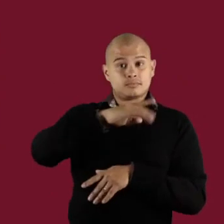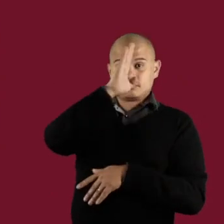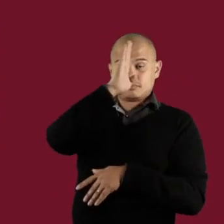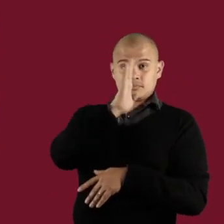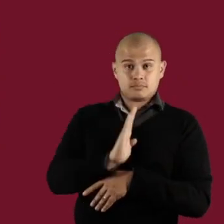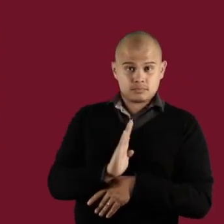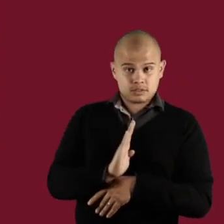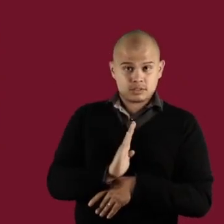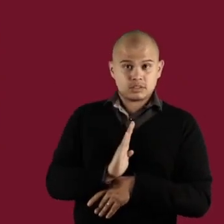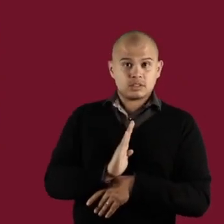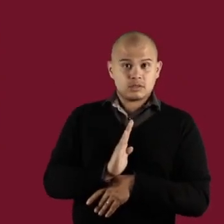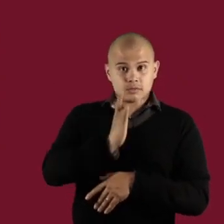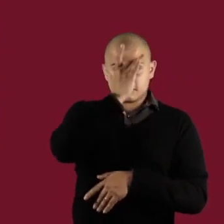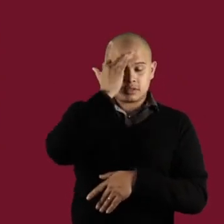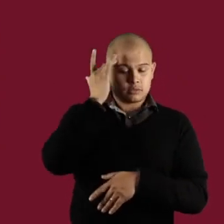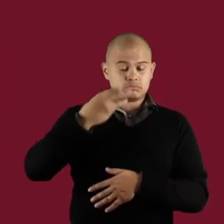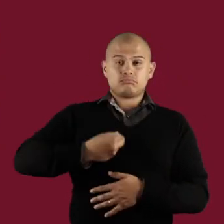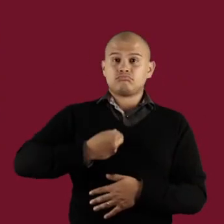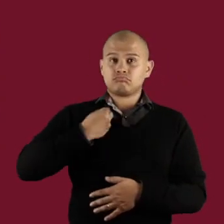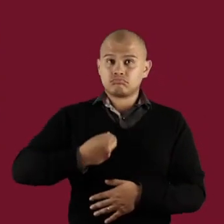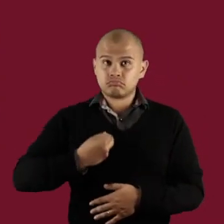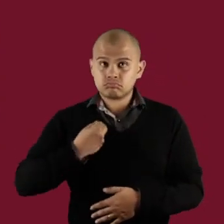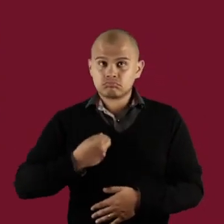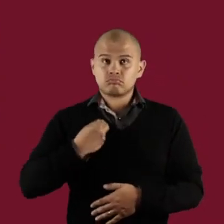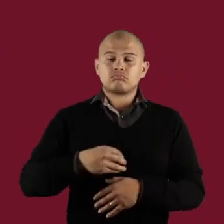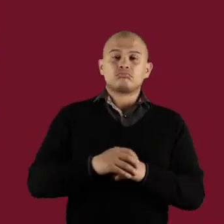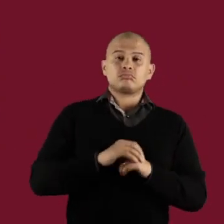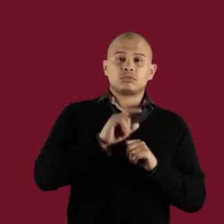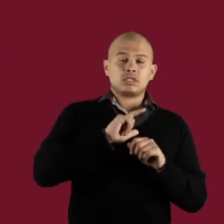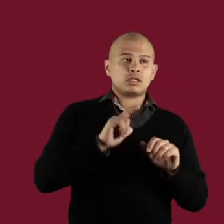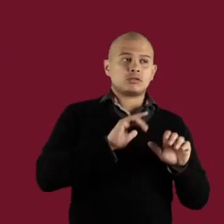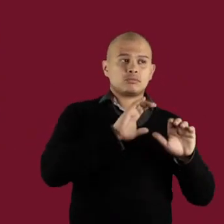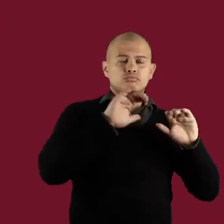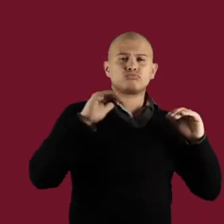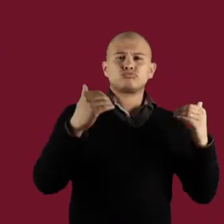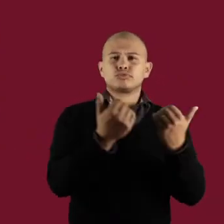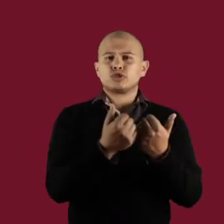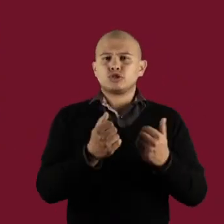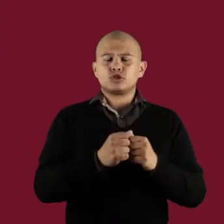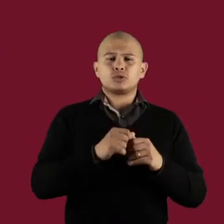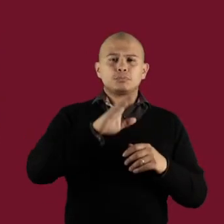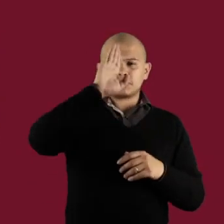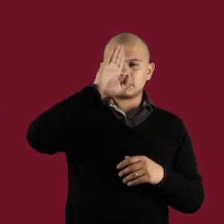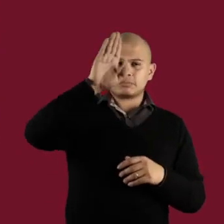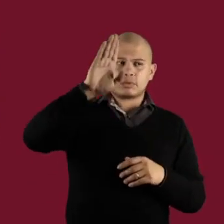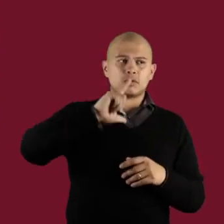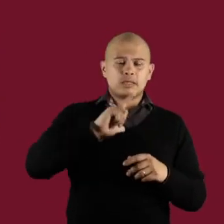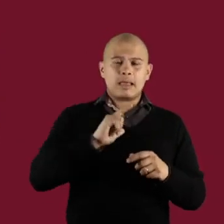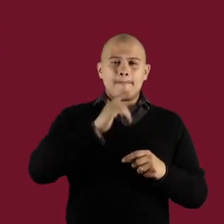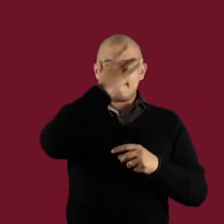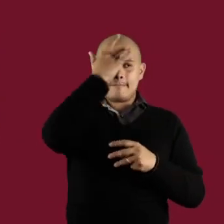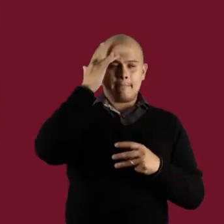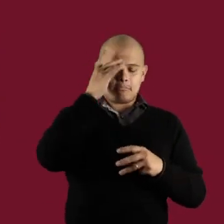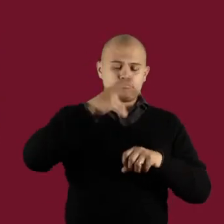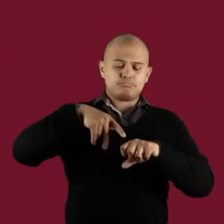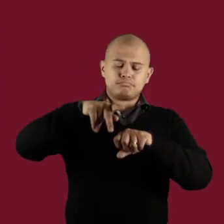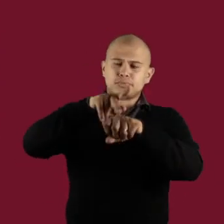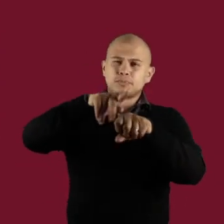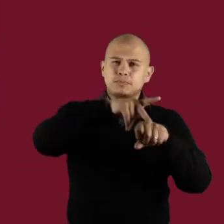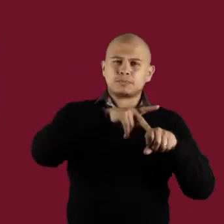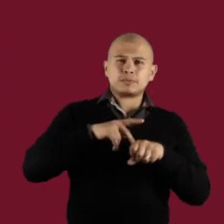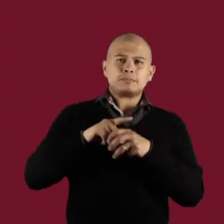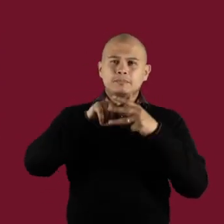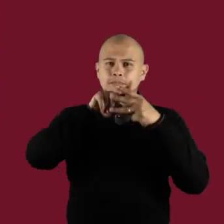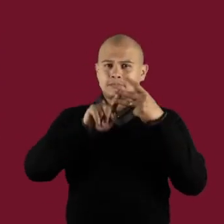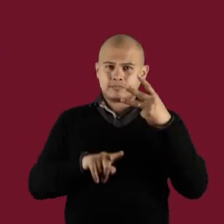questão da Assembleia Geral, por exemplo, que são 193 países que vão lá discursar, nós ali vamos com